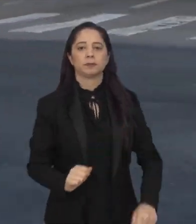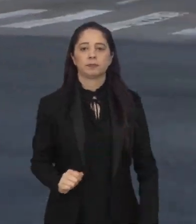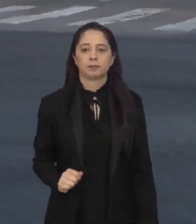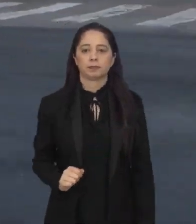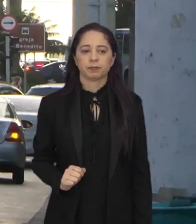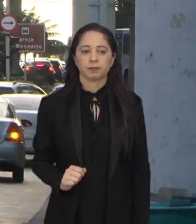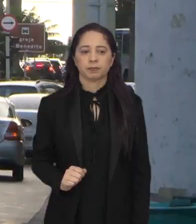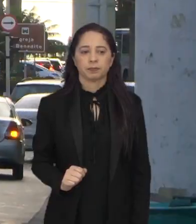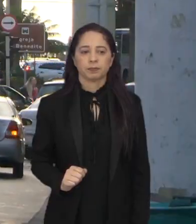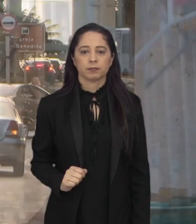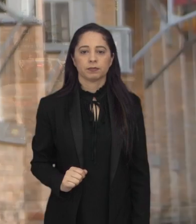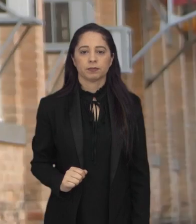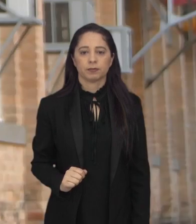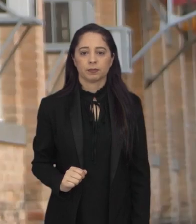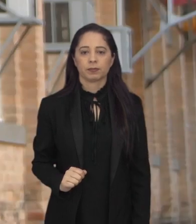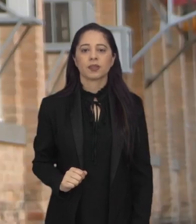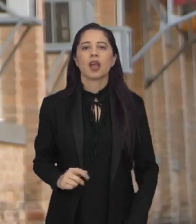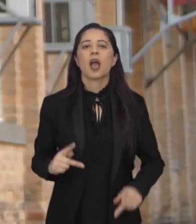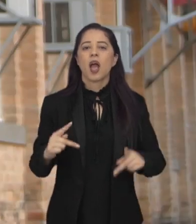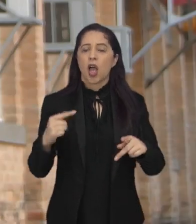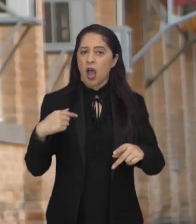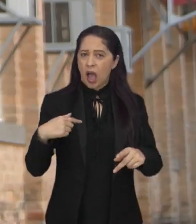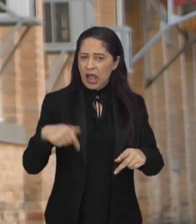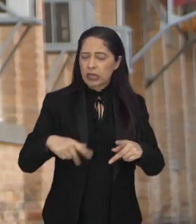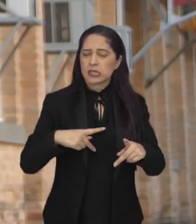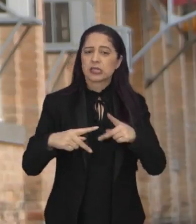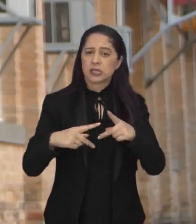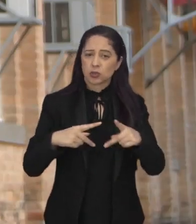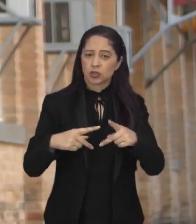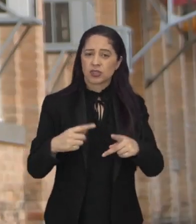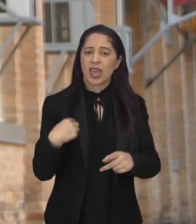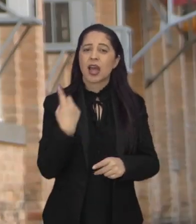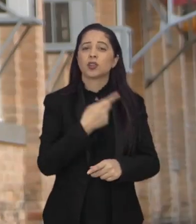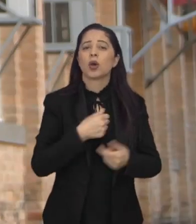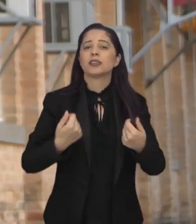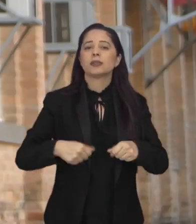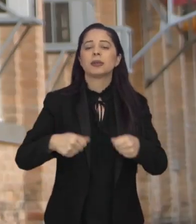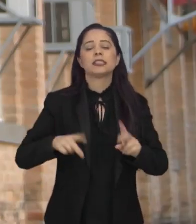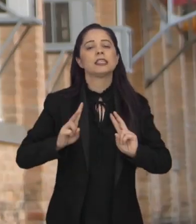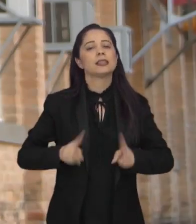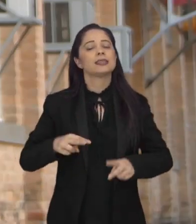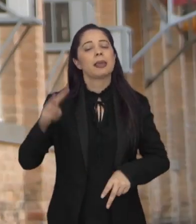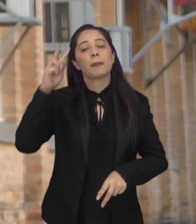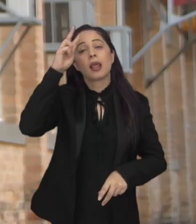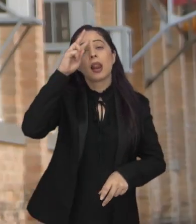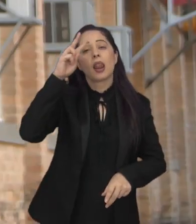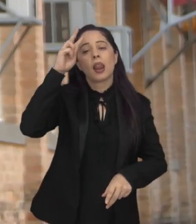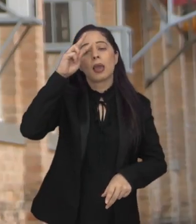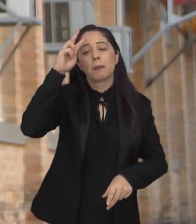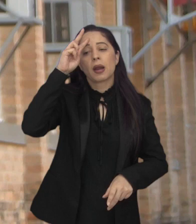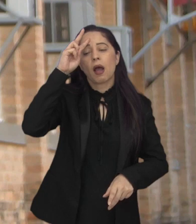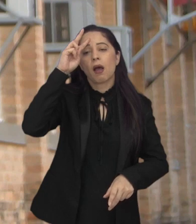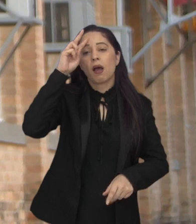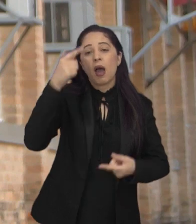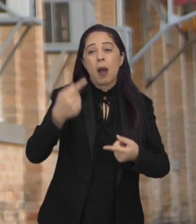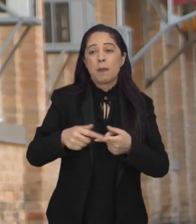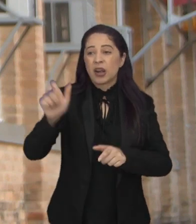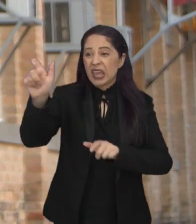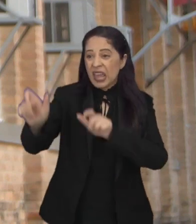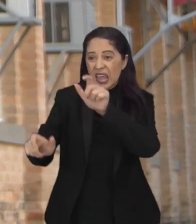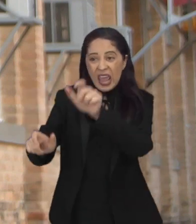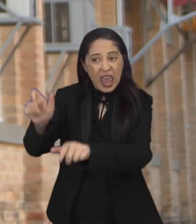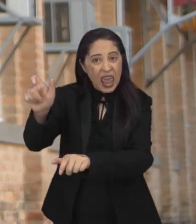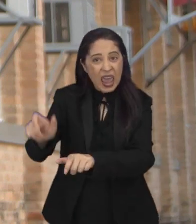cidade. E nós, São José, precisamos memorizar, sempre relembrar pessoas como ele,